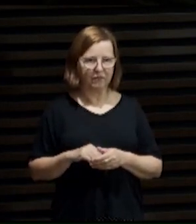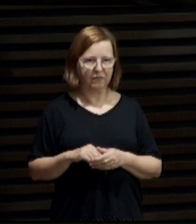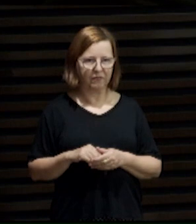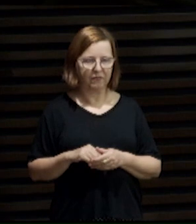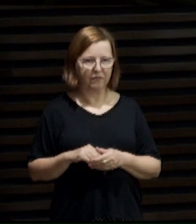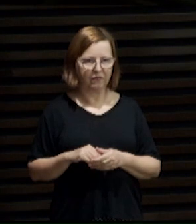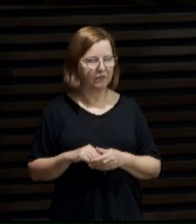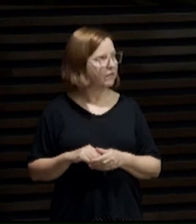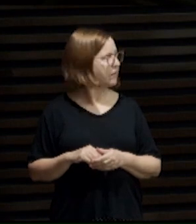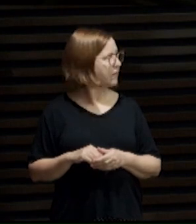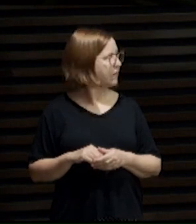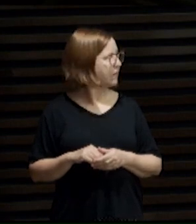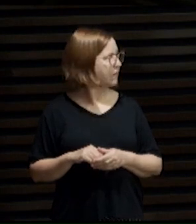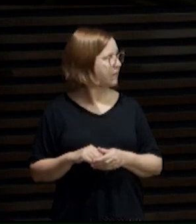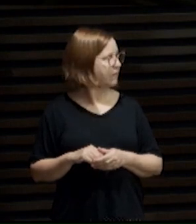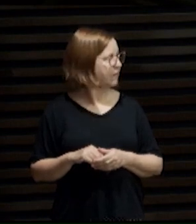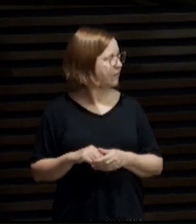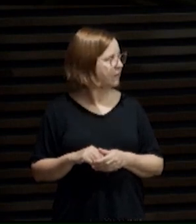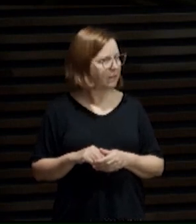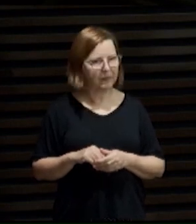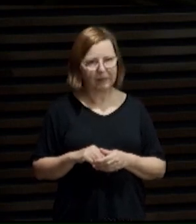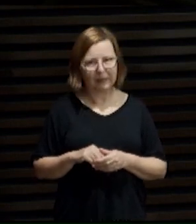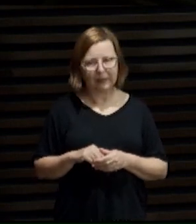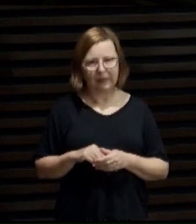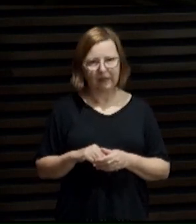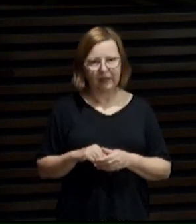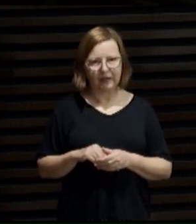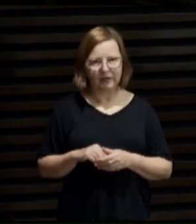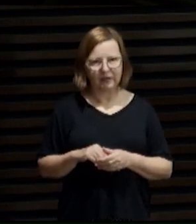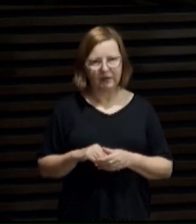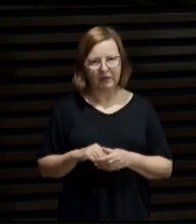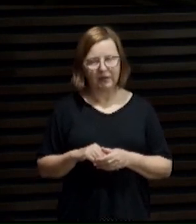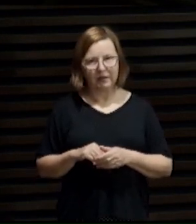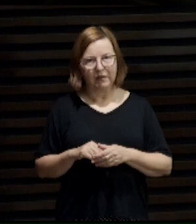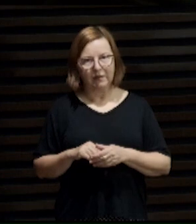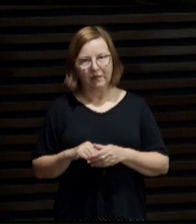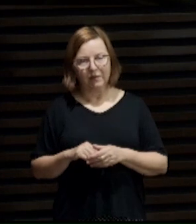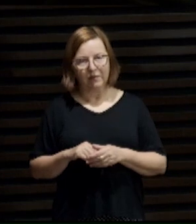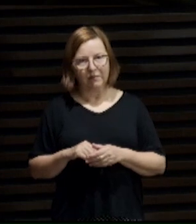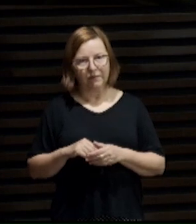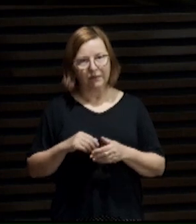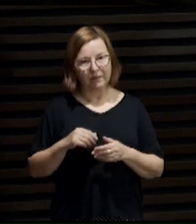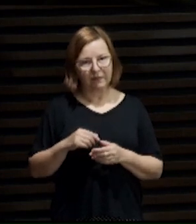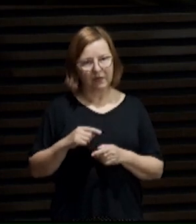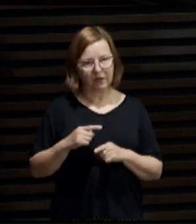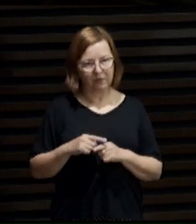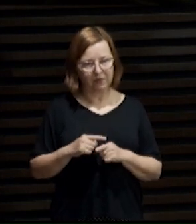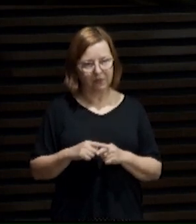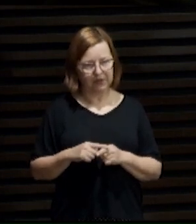Porque se isso garantisse, estaria tudo na minha conta. Quer dizer, eu ia chegar diante do Senhor e ia me orgulhar